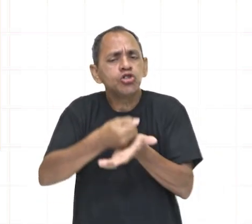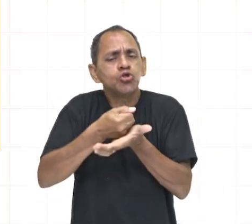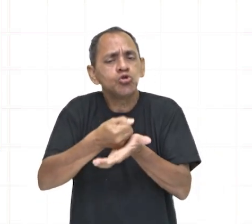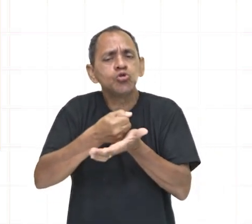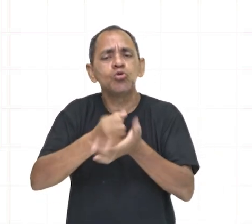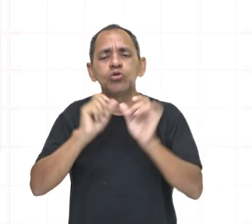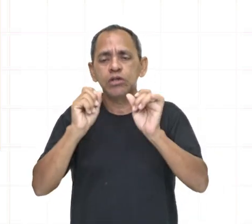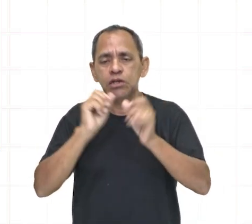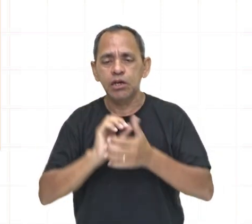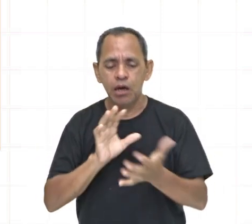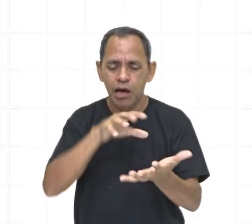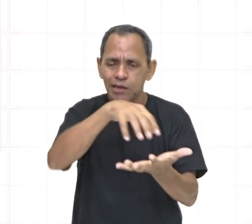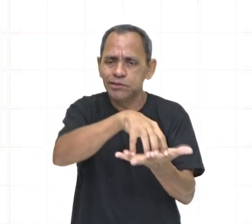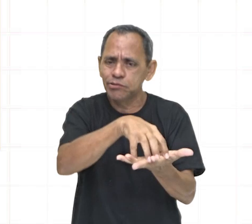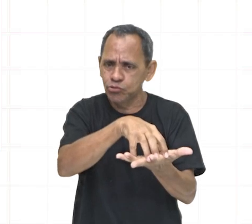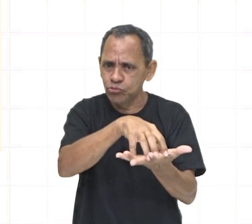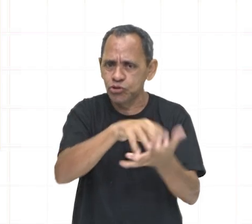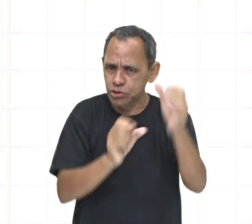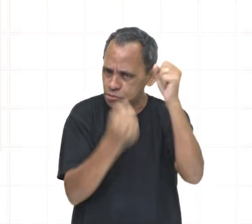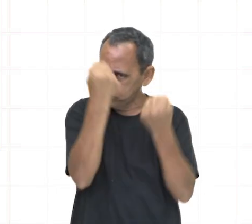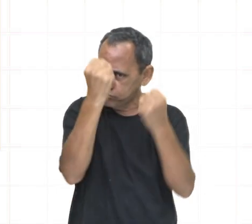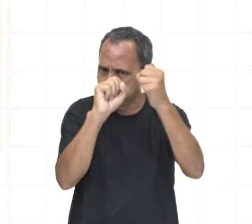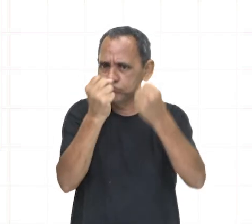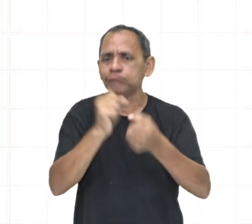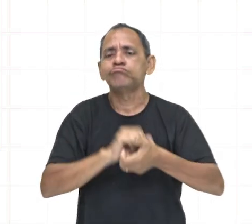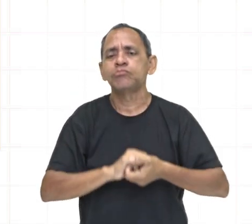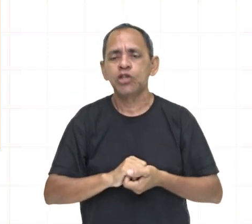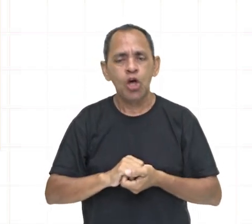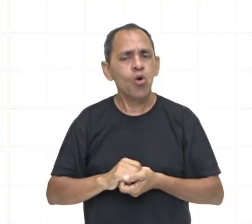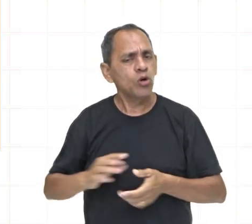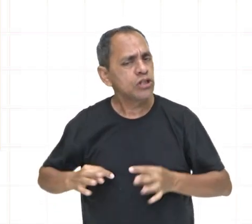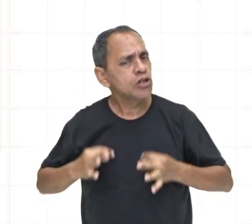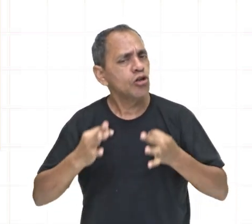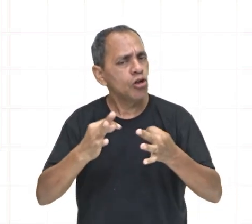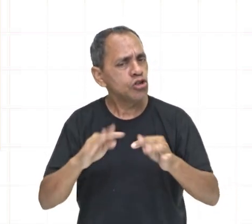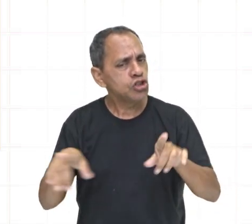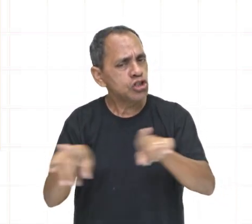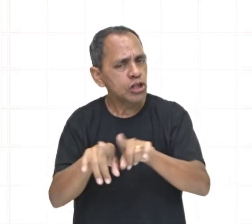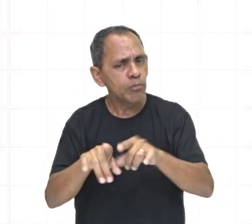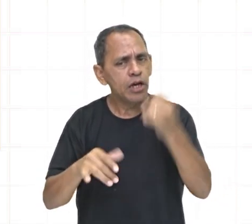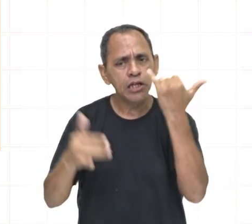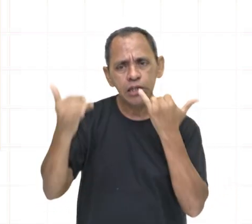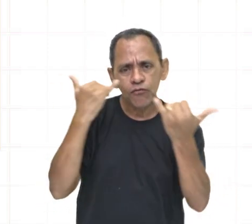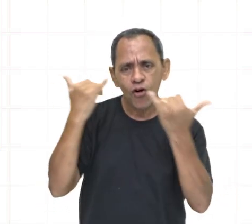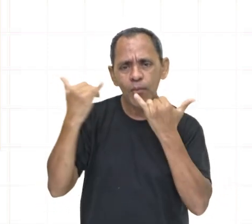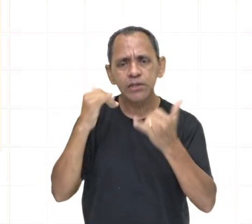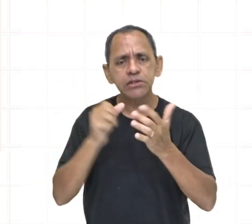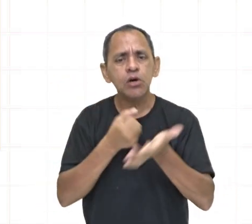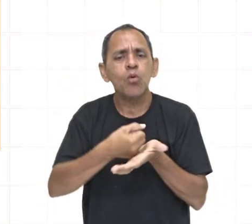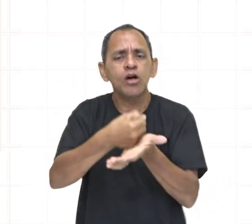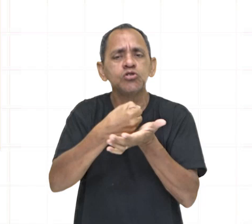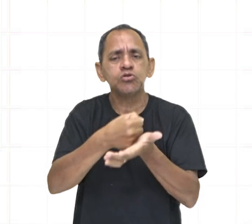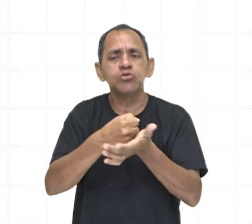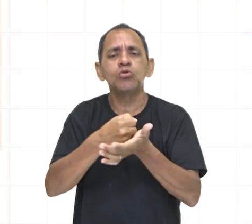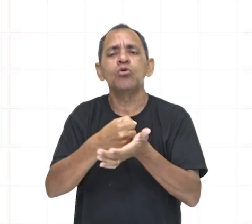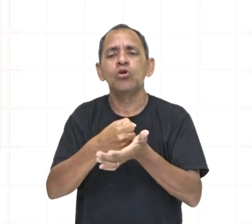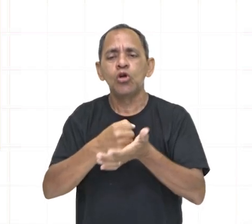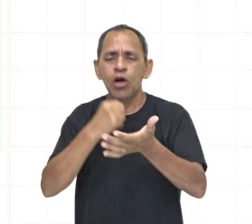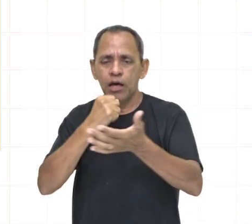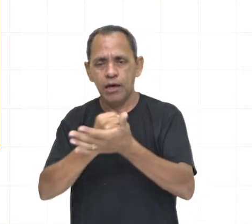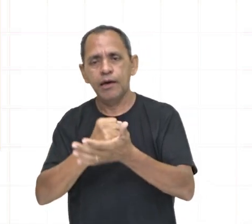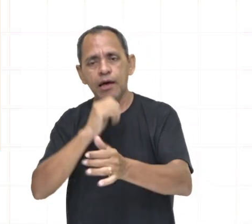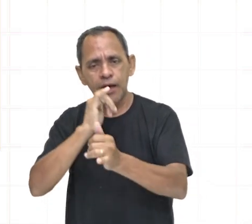esse trabalho com essas tecnologias, principalmente a tecnologia da informação, aí a internet